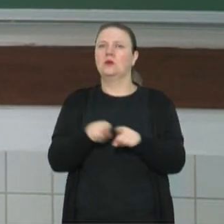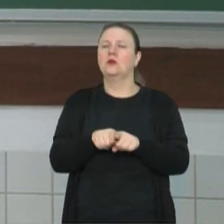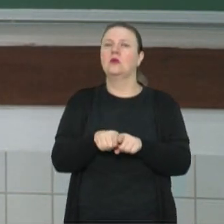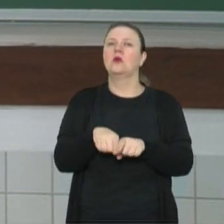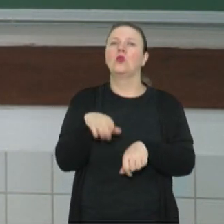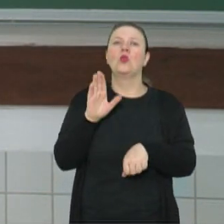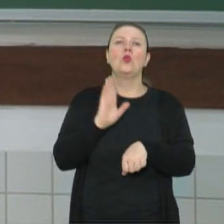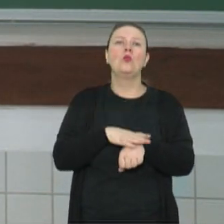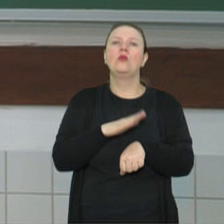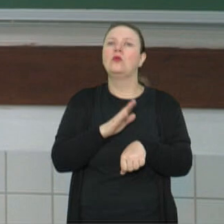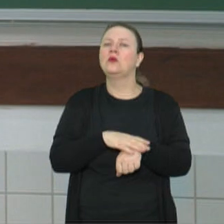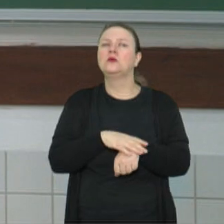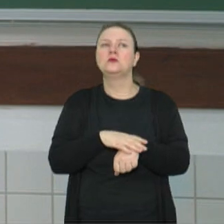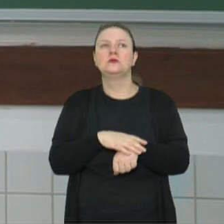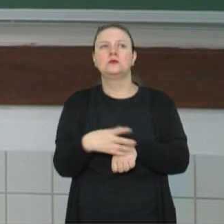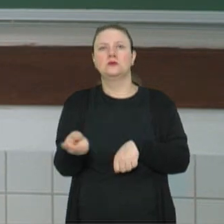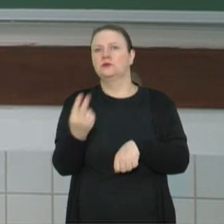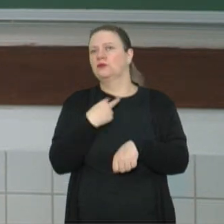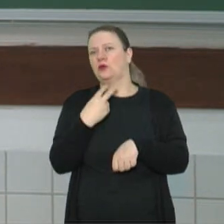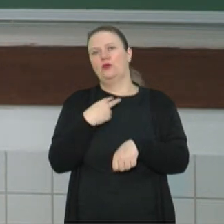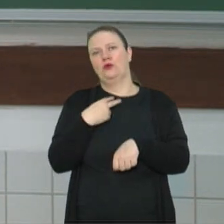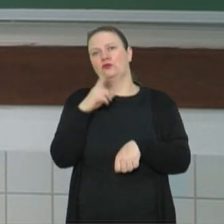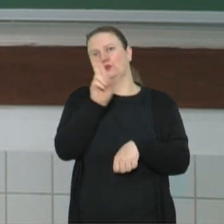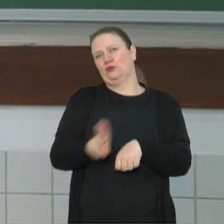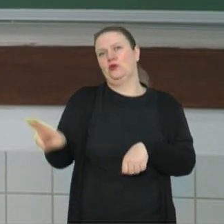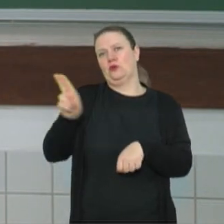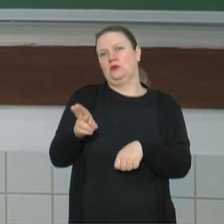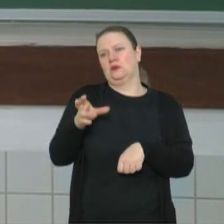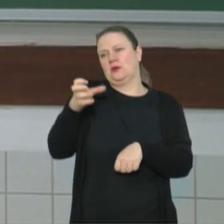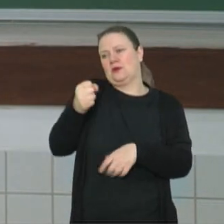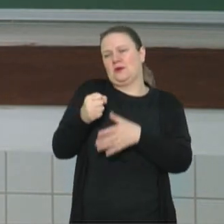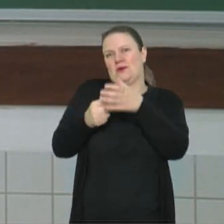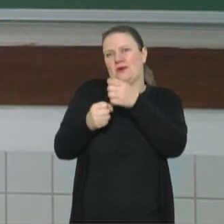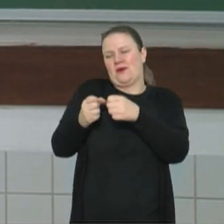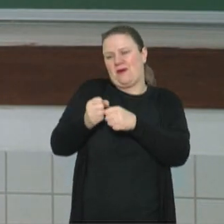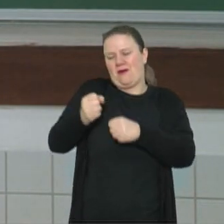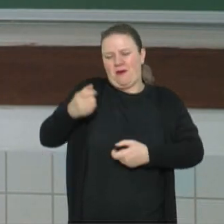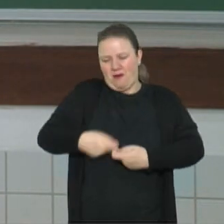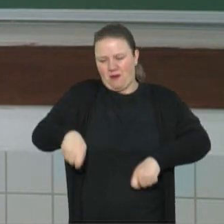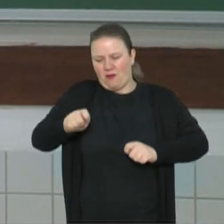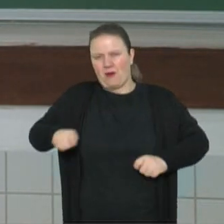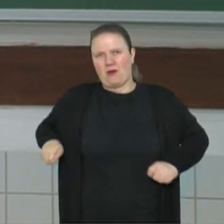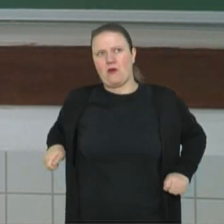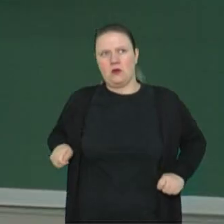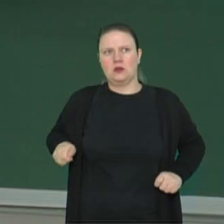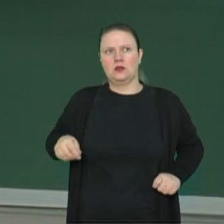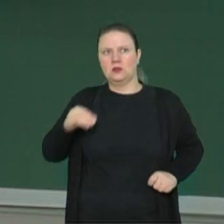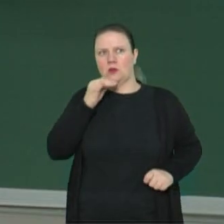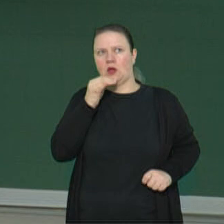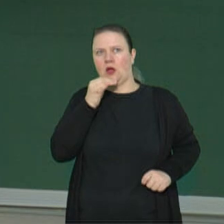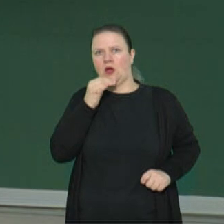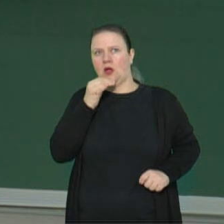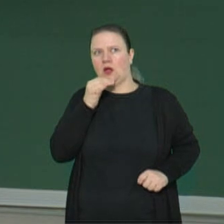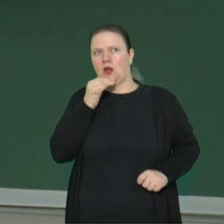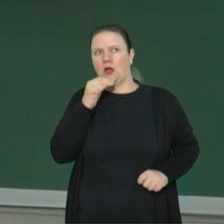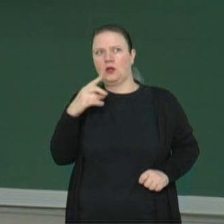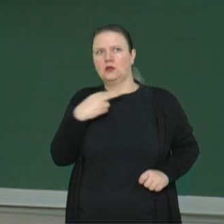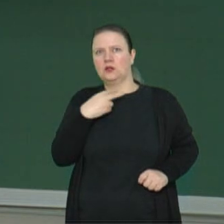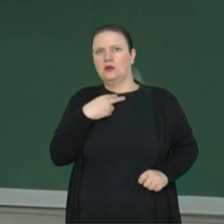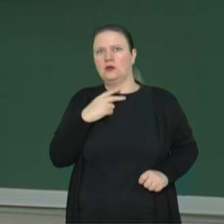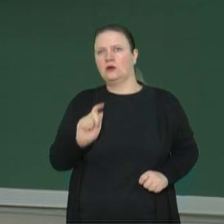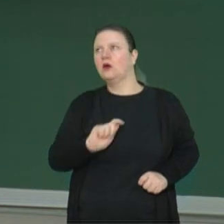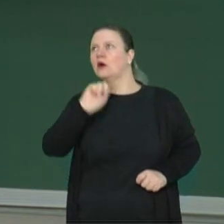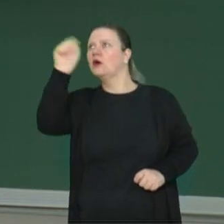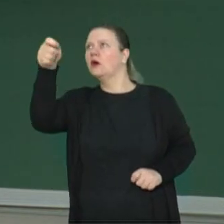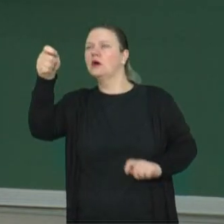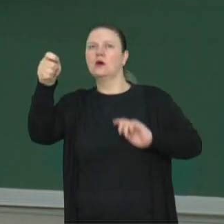os atletas podem utilizar da corda para subir, né? Então ele não pode, por exemplo, a corda está aqui, ele não pode colocar a corda nesse outro